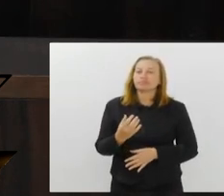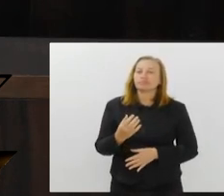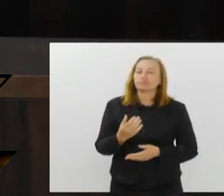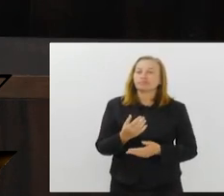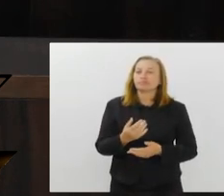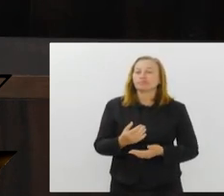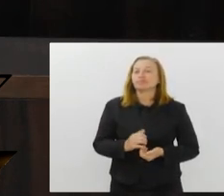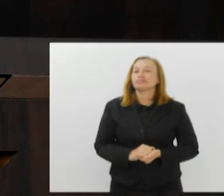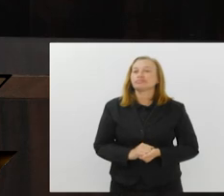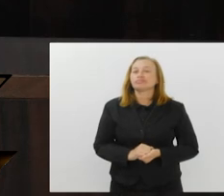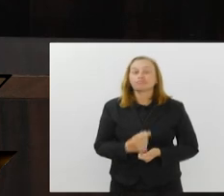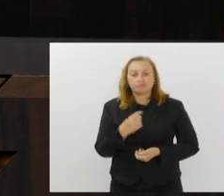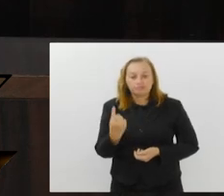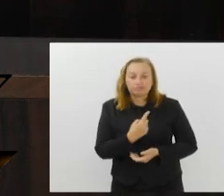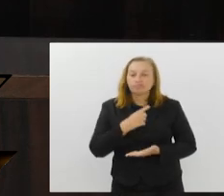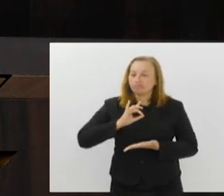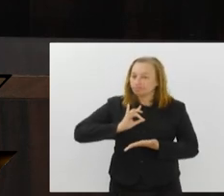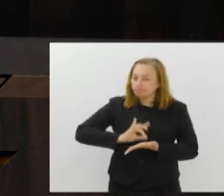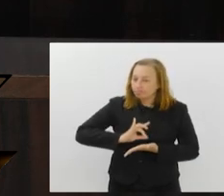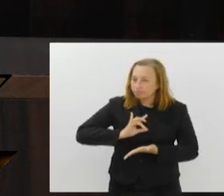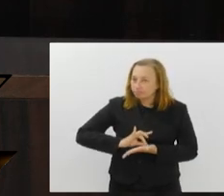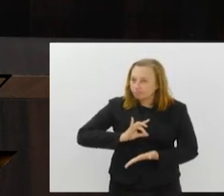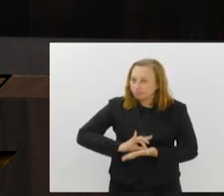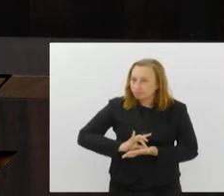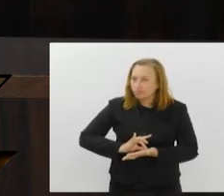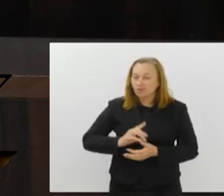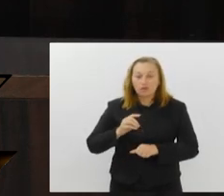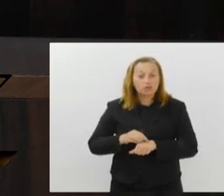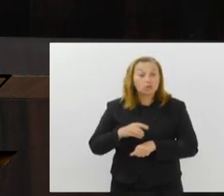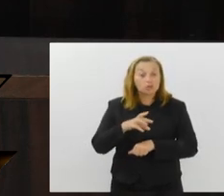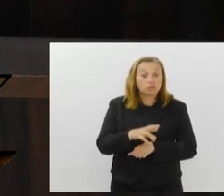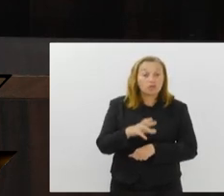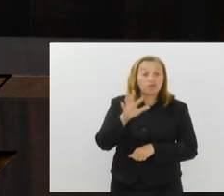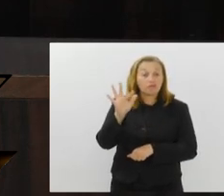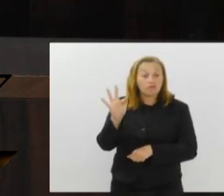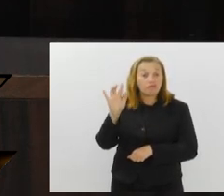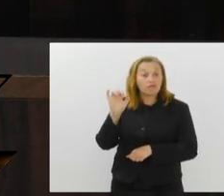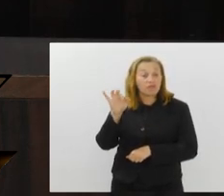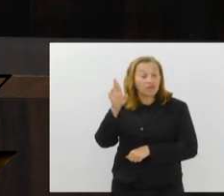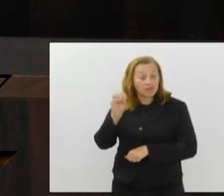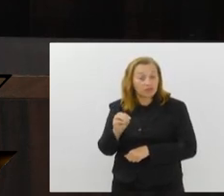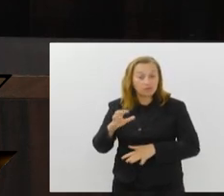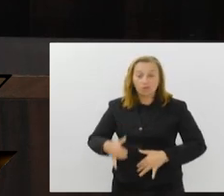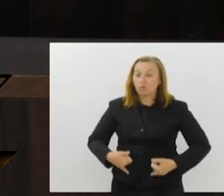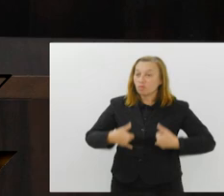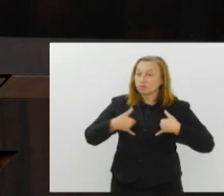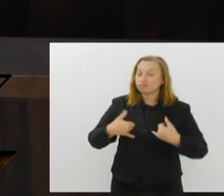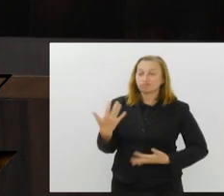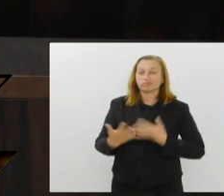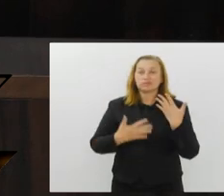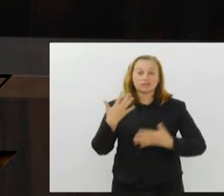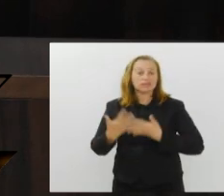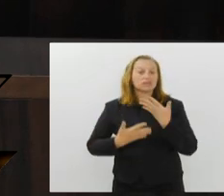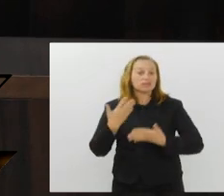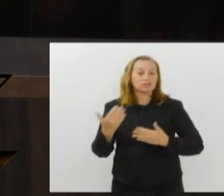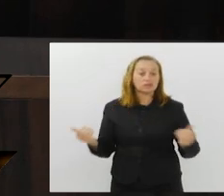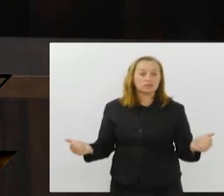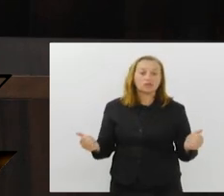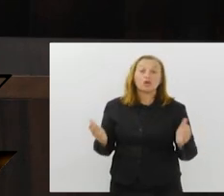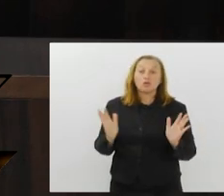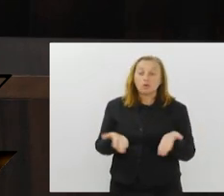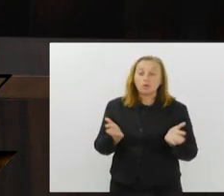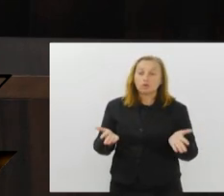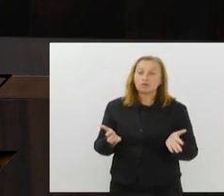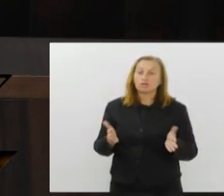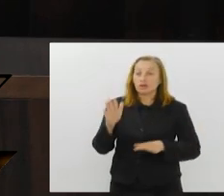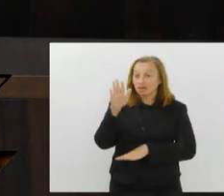então para nós realmente eh Dr Fernando Fernandes é é um orgulho é uma alegria nós participamos hoje de